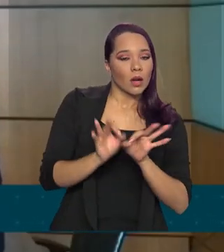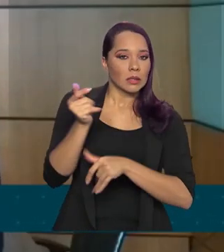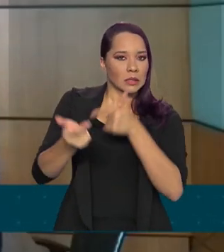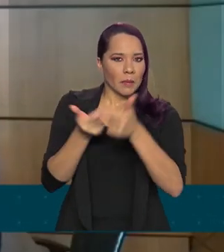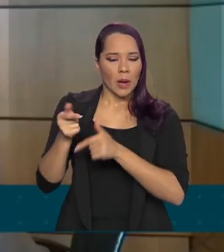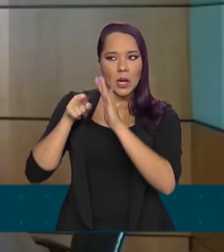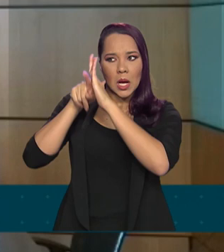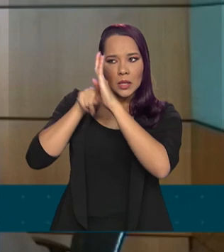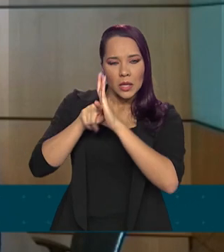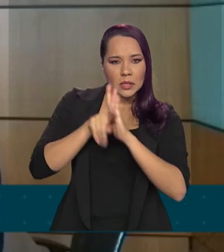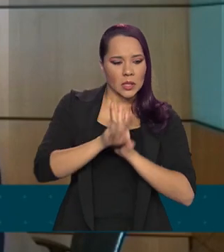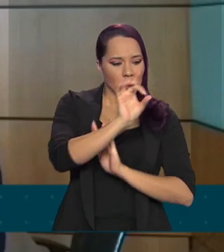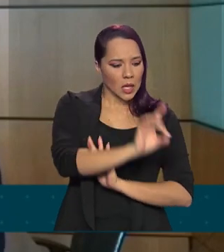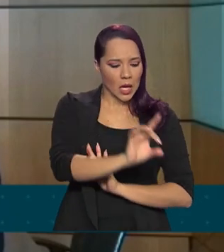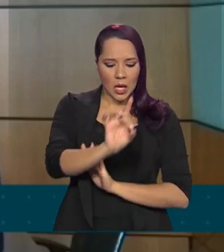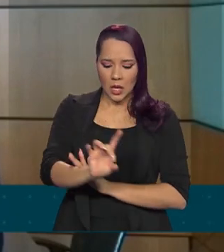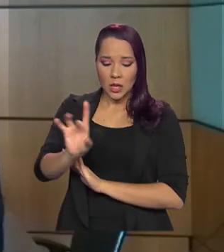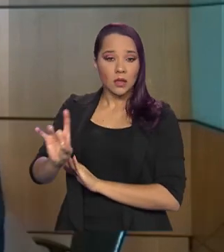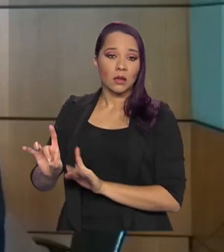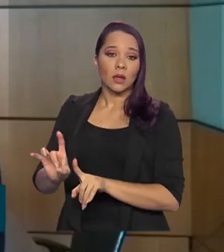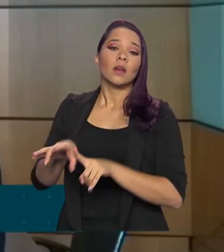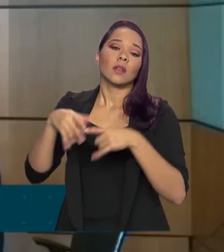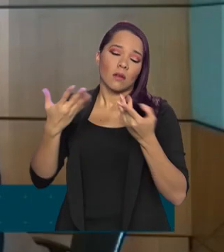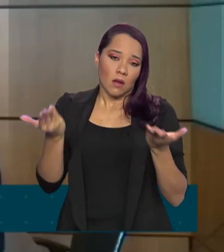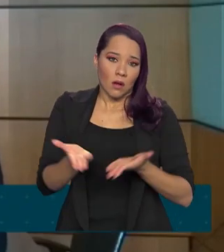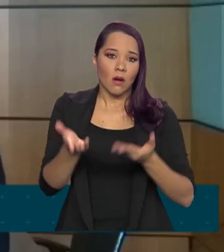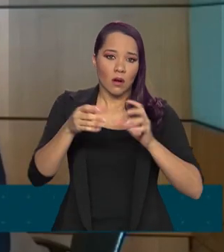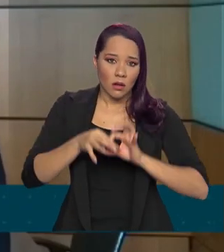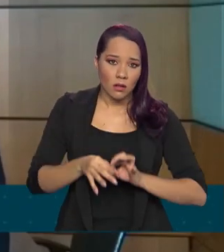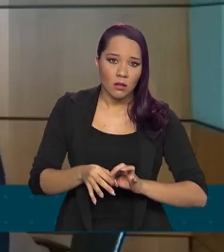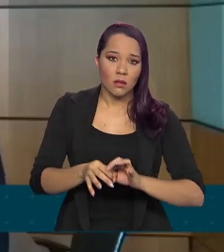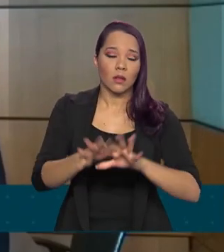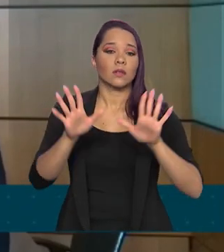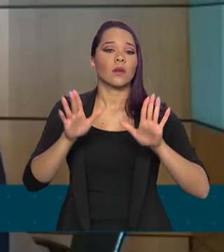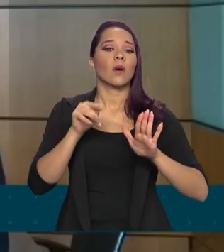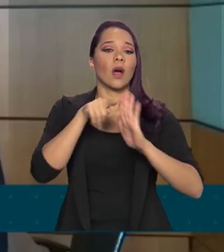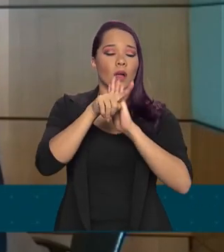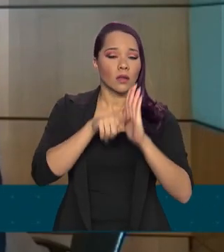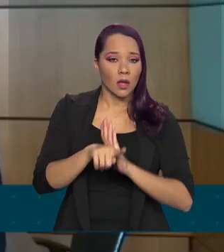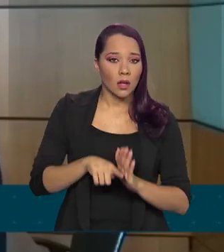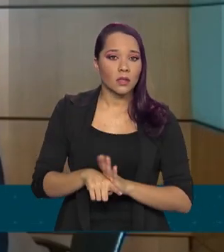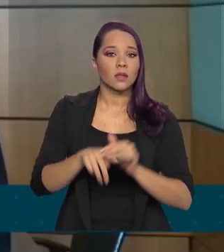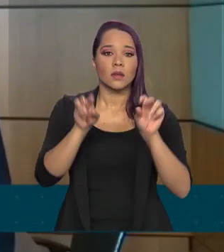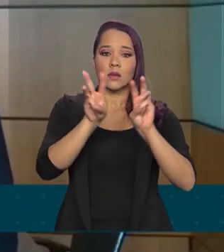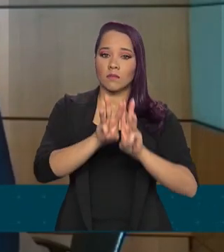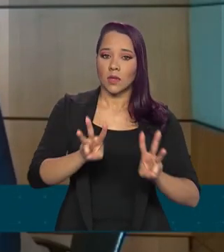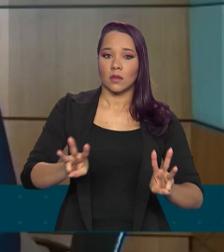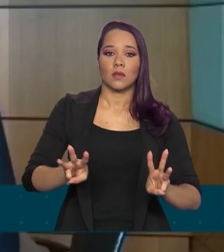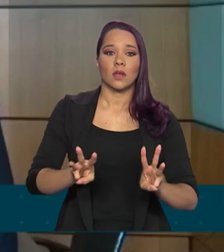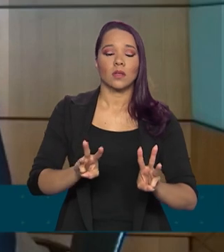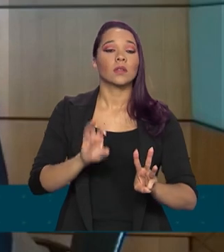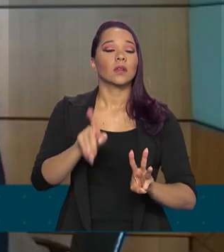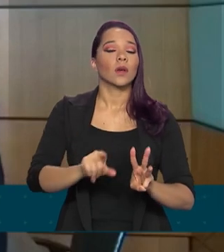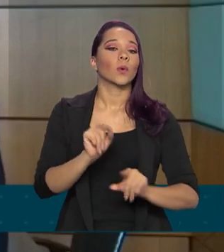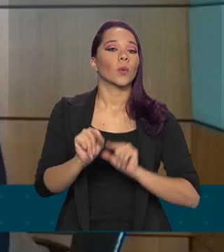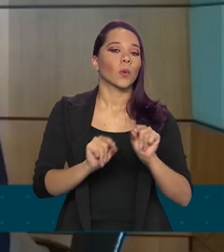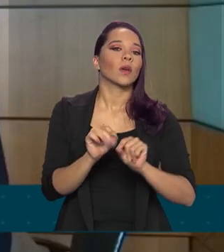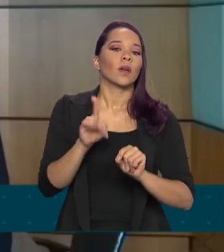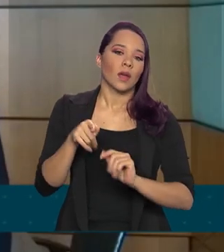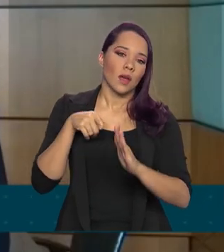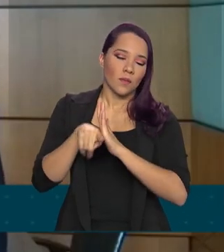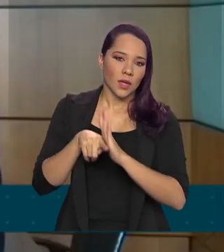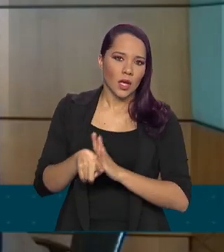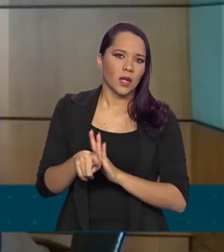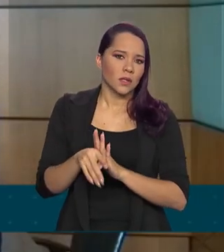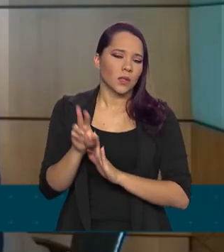analisando um a um, nós estamos implantando uma análise dinamizada que é uma análise